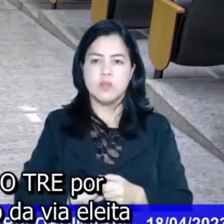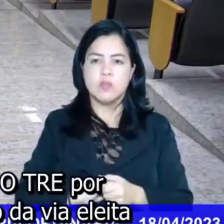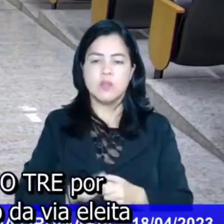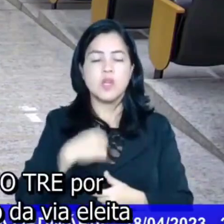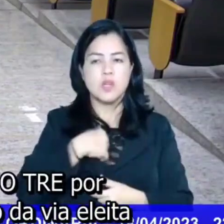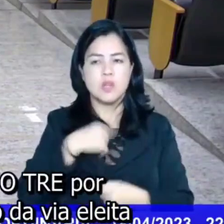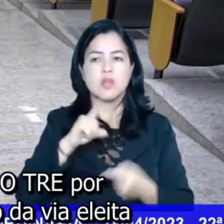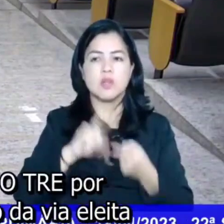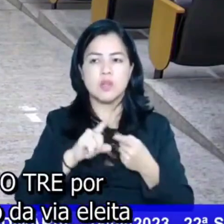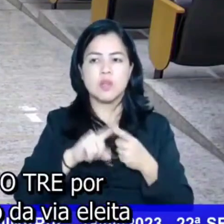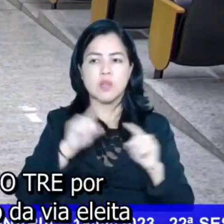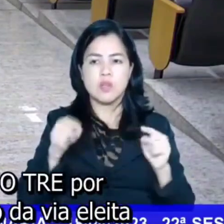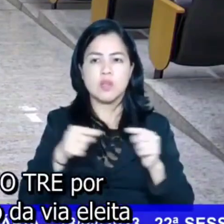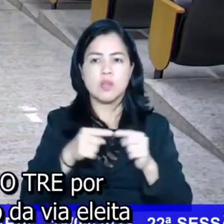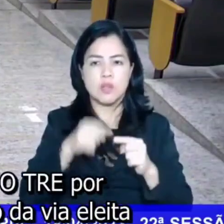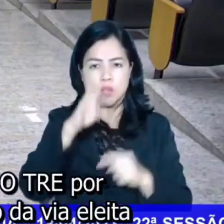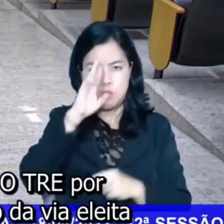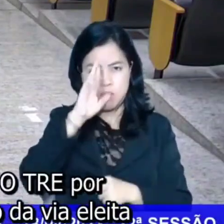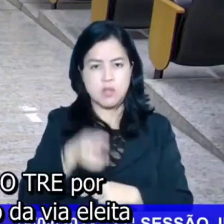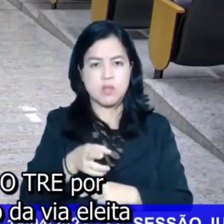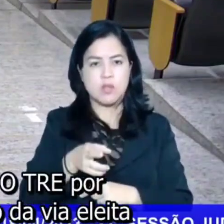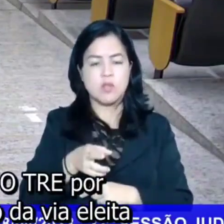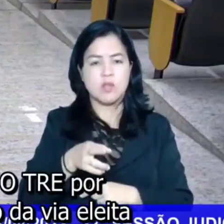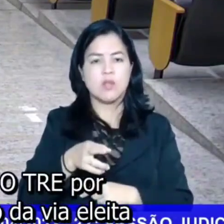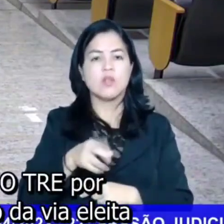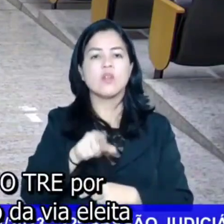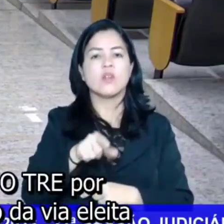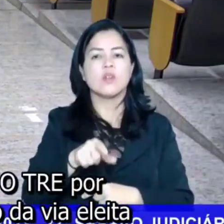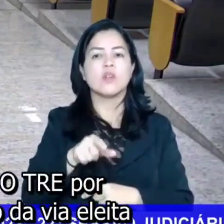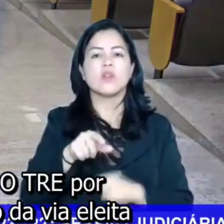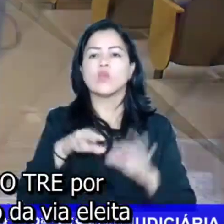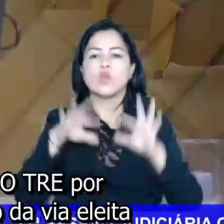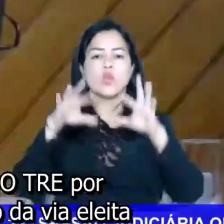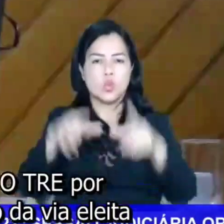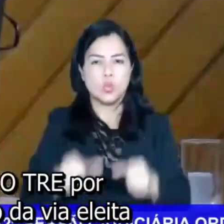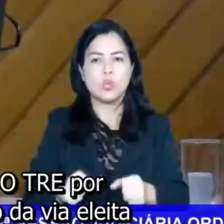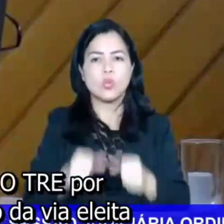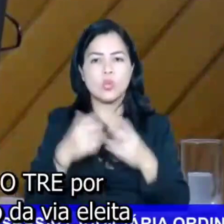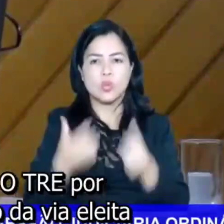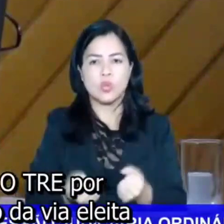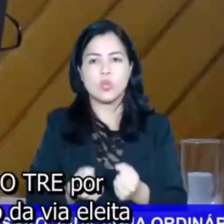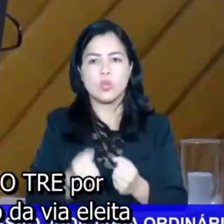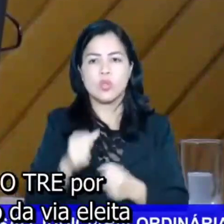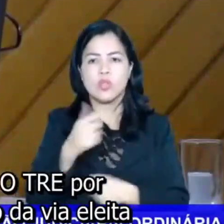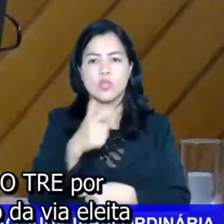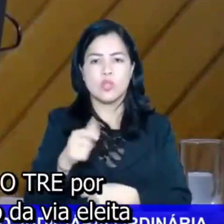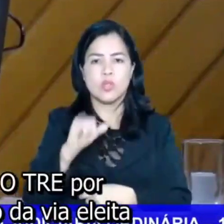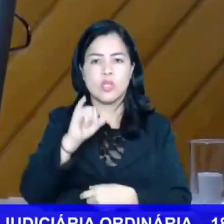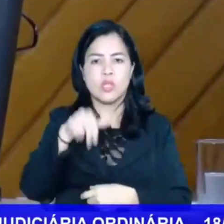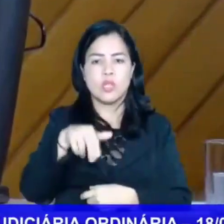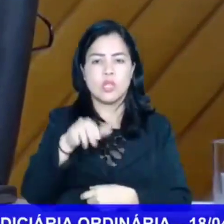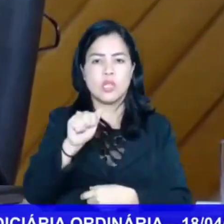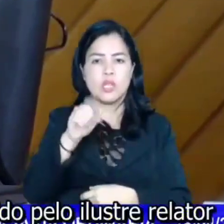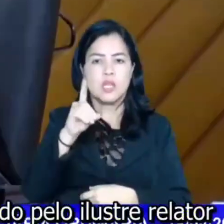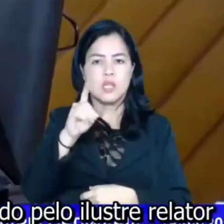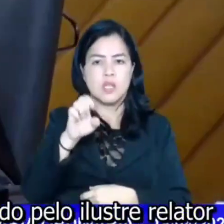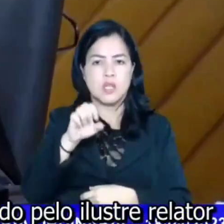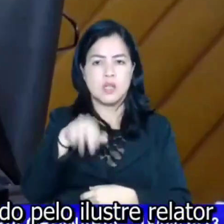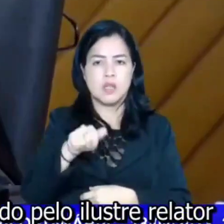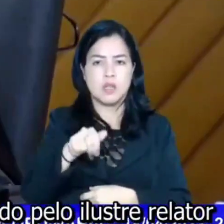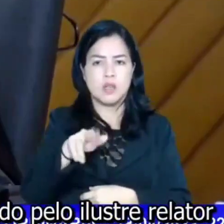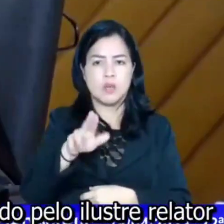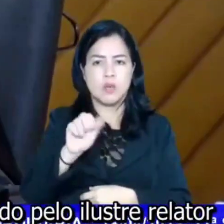também acompanho e anuncio o resultado. O TRE, por unanimidade, acolheu a preliminar de foco no desembargador João Lajas. E